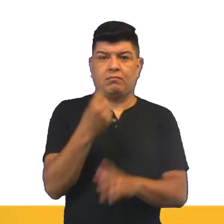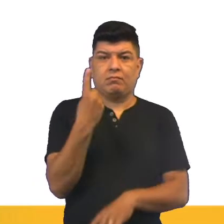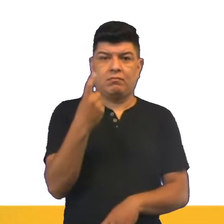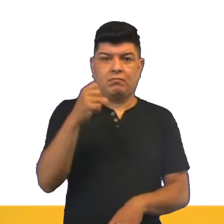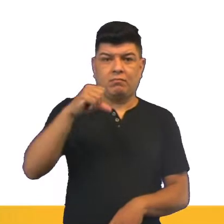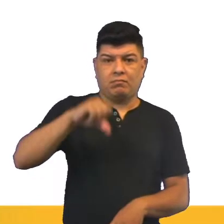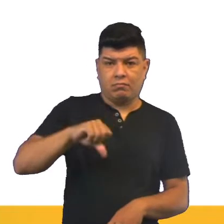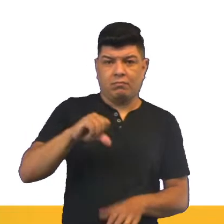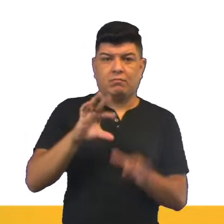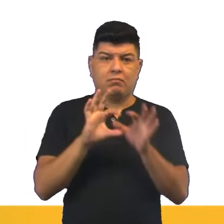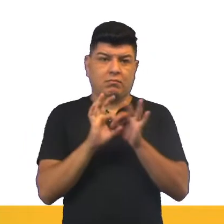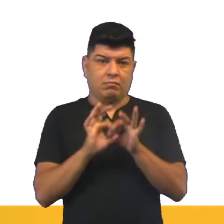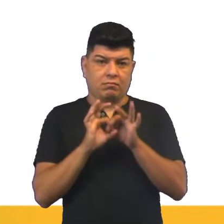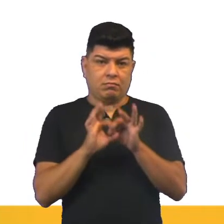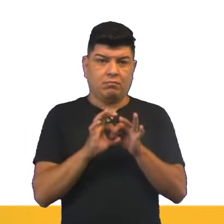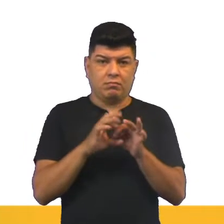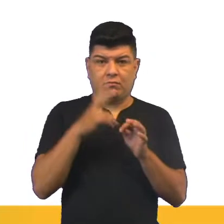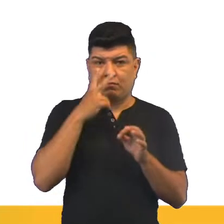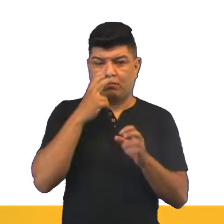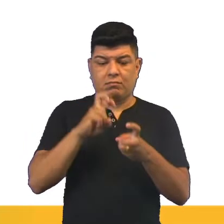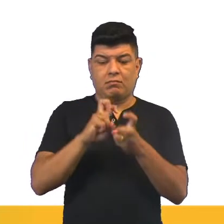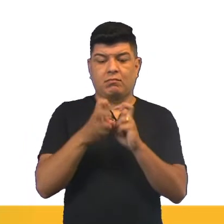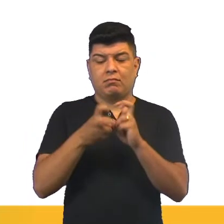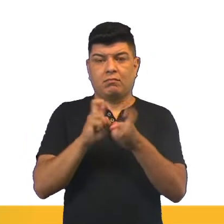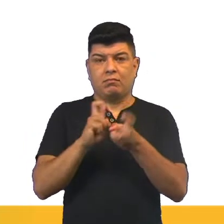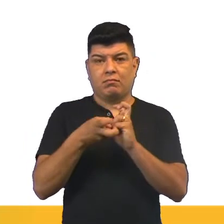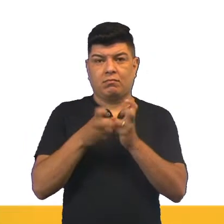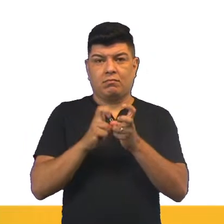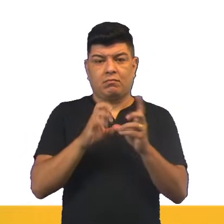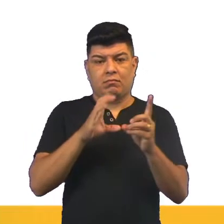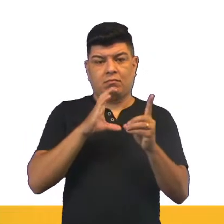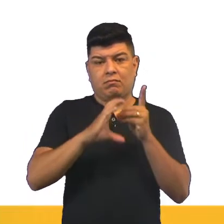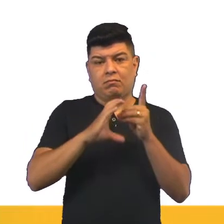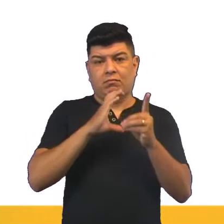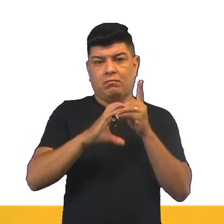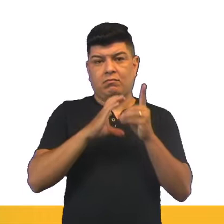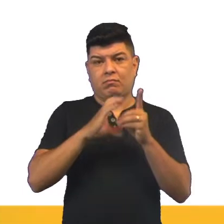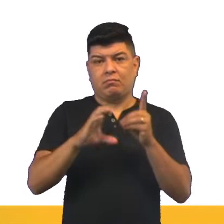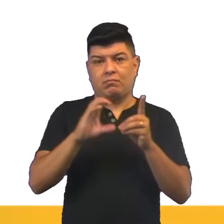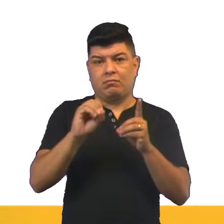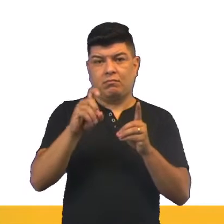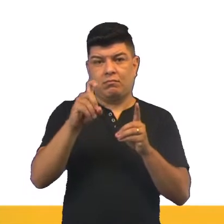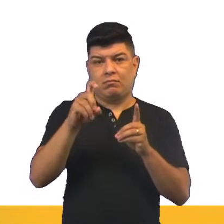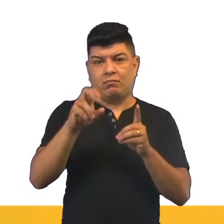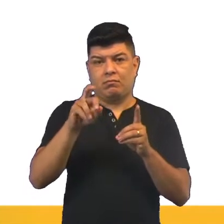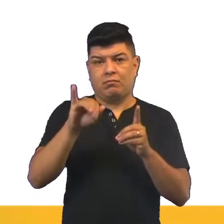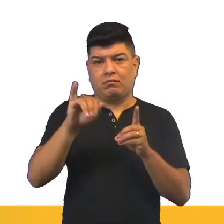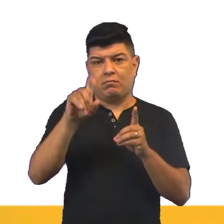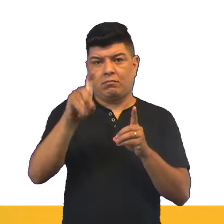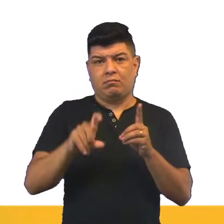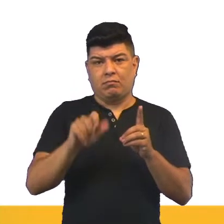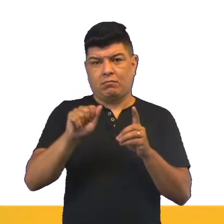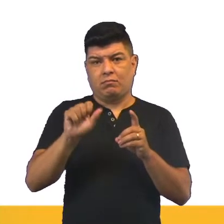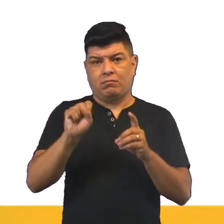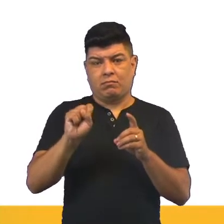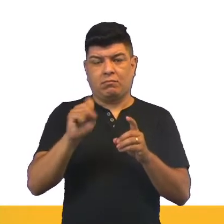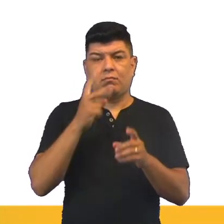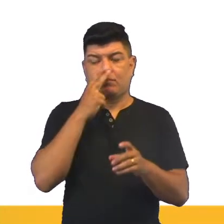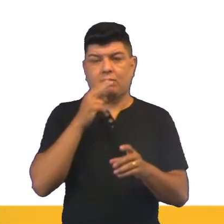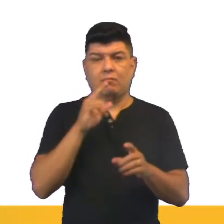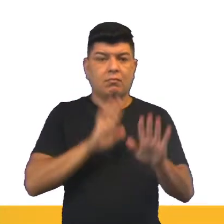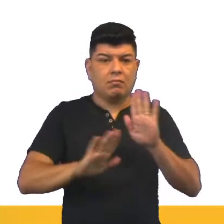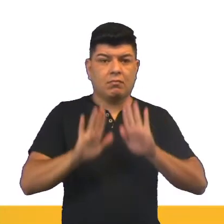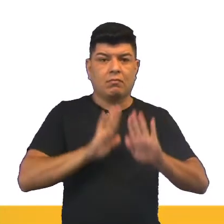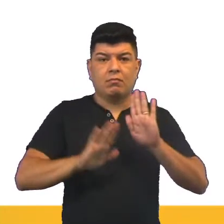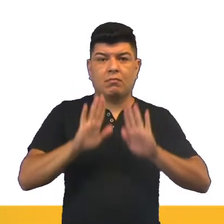uma dança associada à capoeira e ao culto dos orixás. Surgiu como forma de preservação